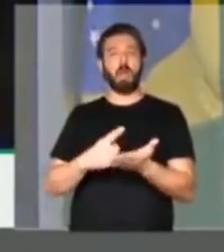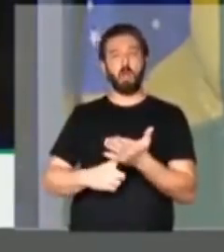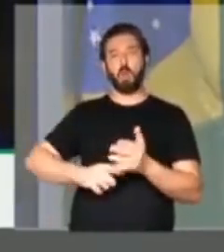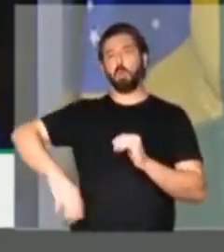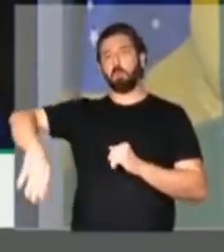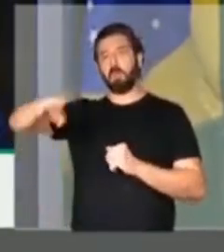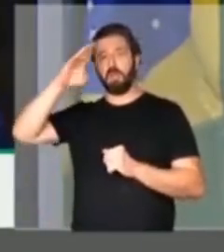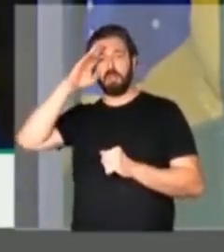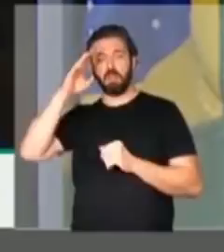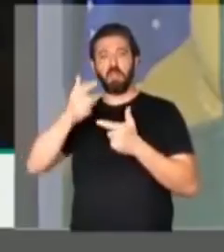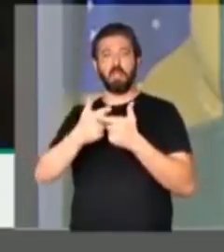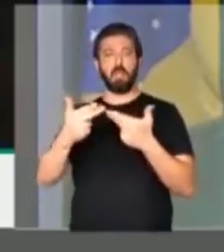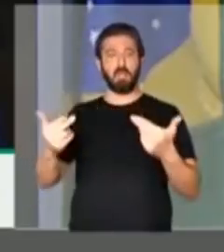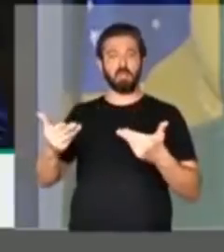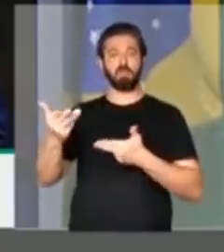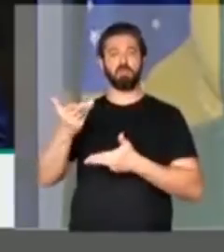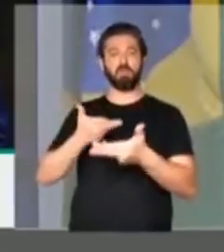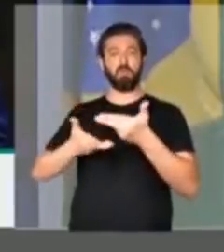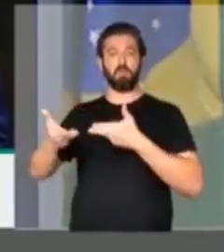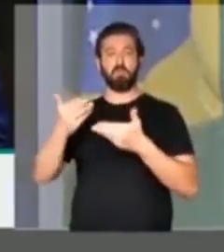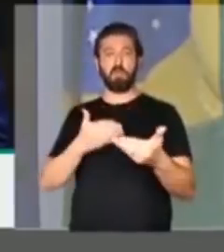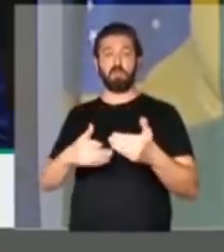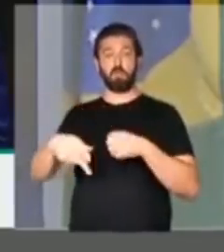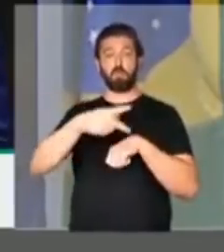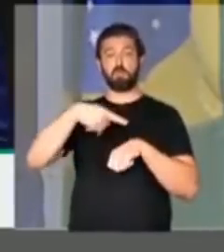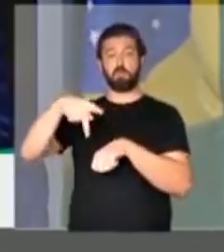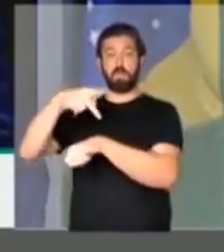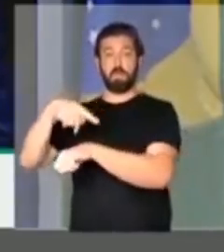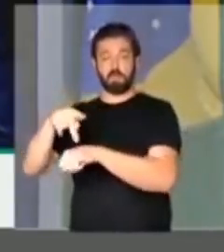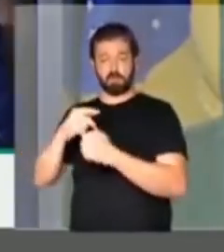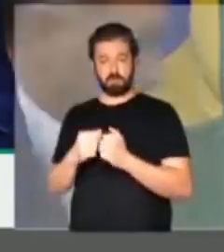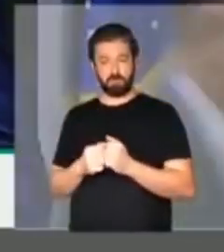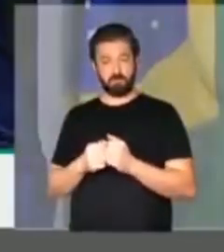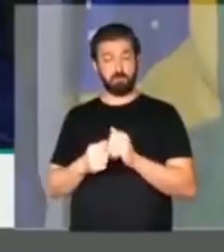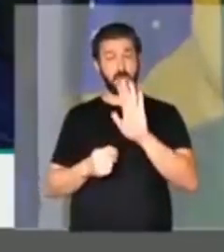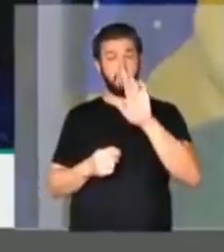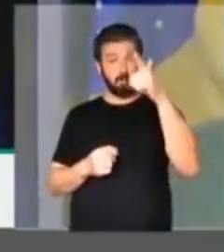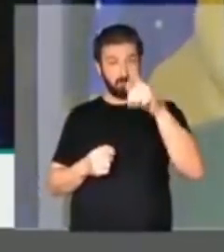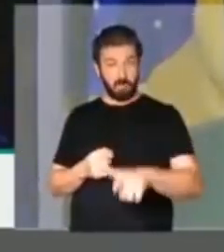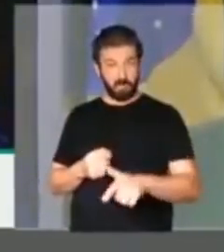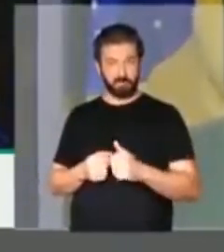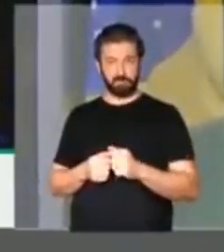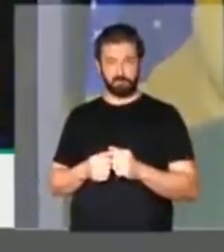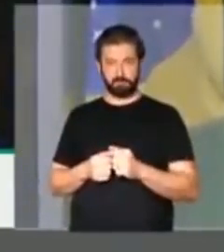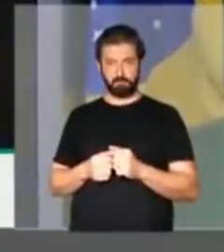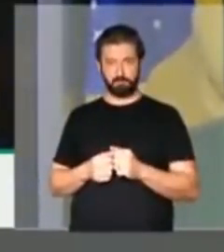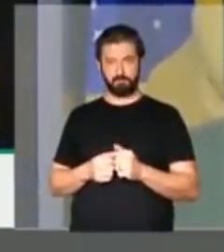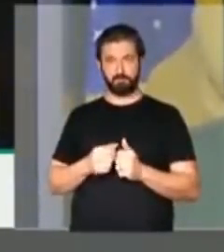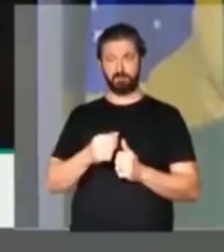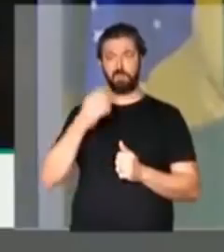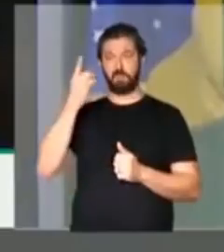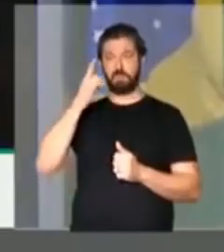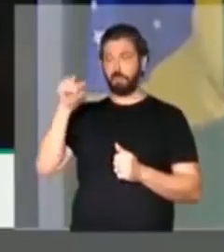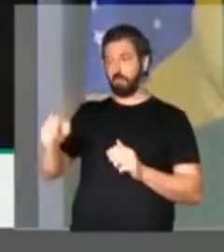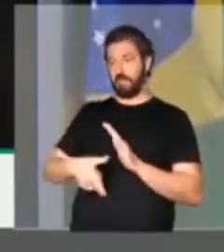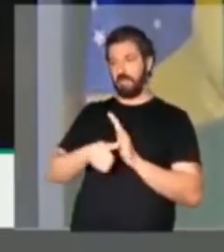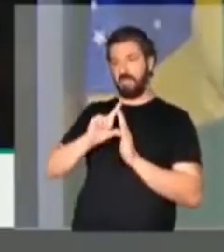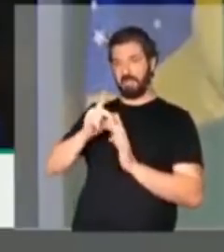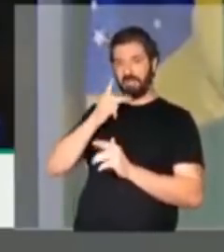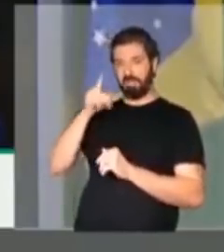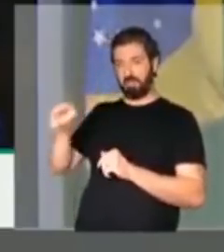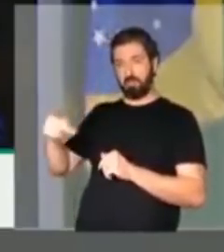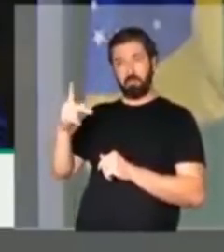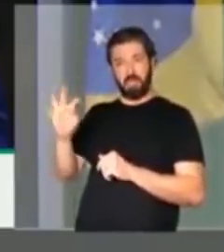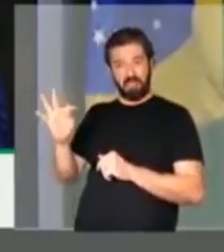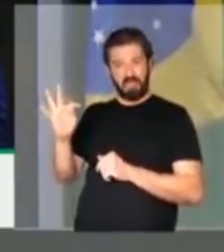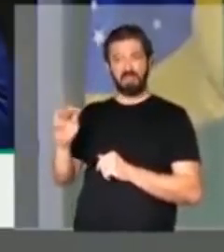militares de cooperação em defesa entre os dois países. E mais do que isso, esse mesmo deputado que me antecedeu aqui do